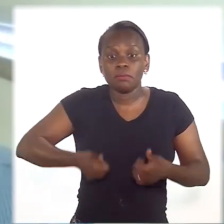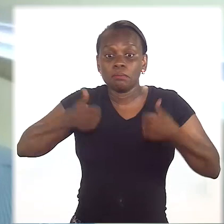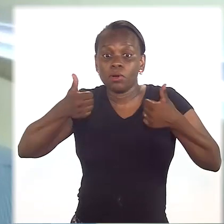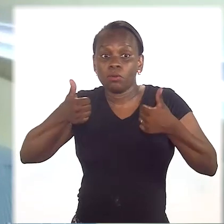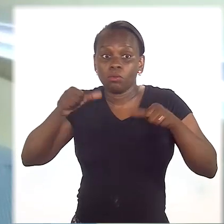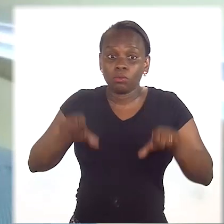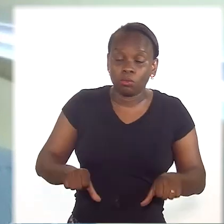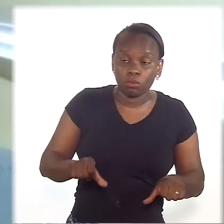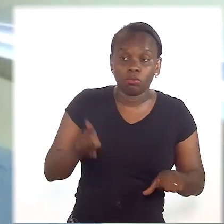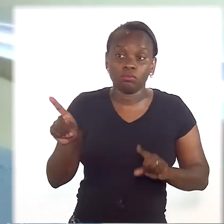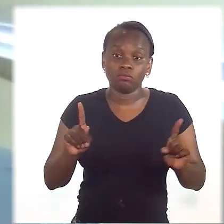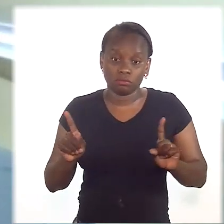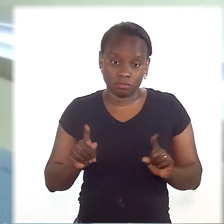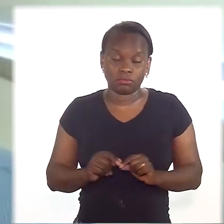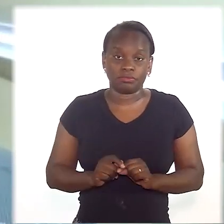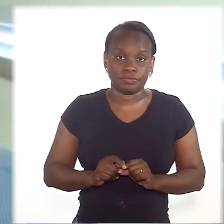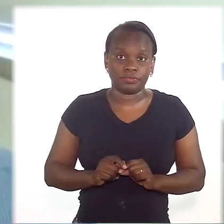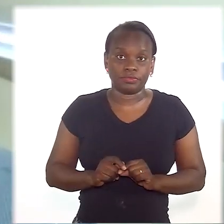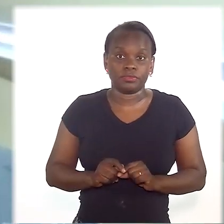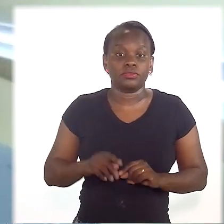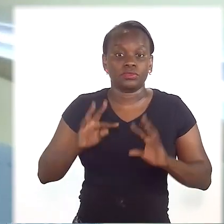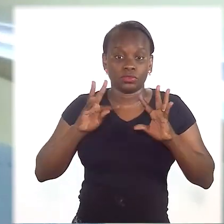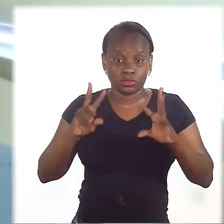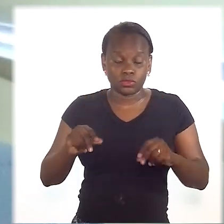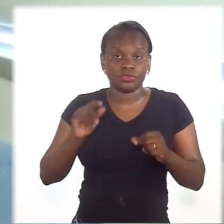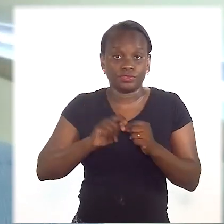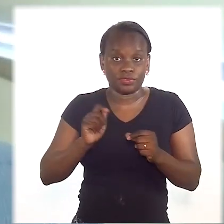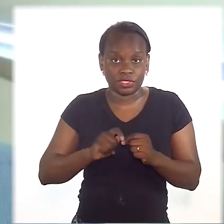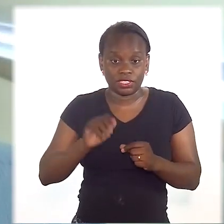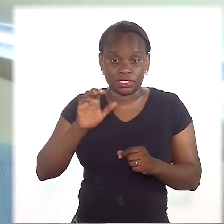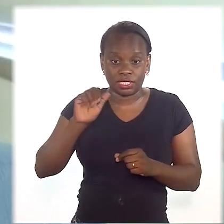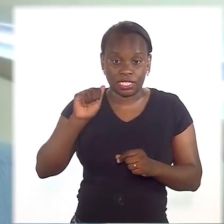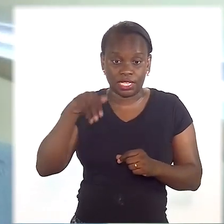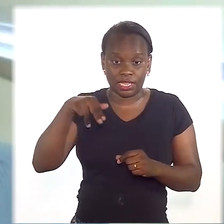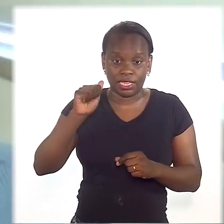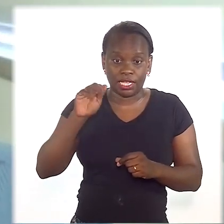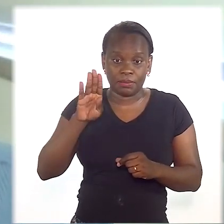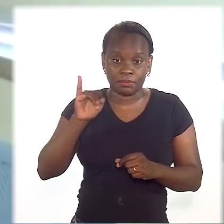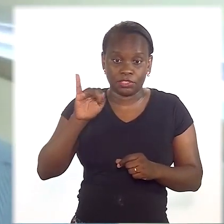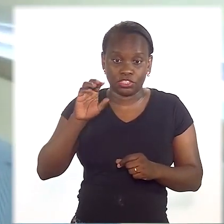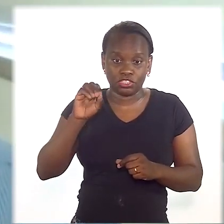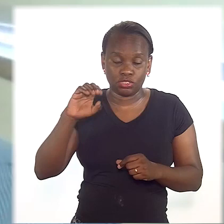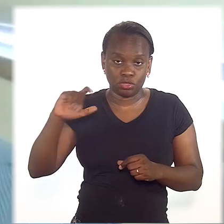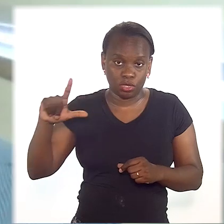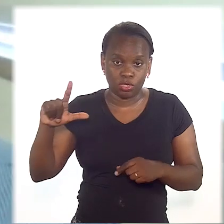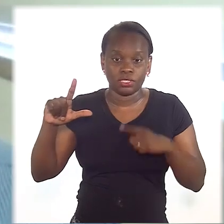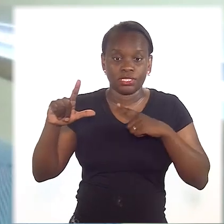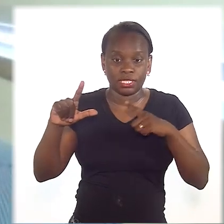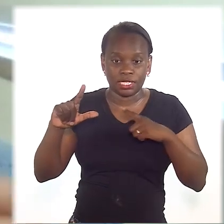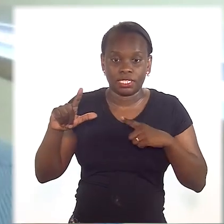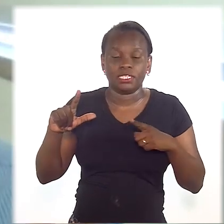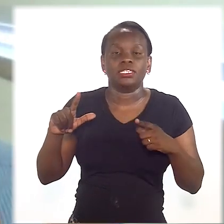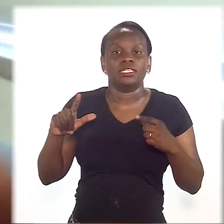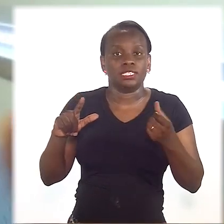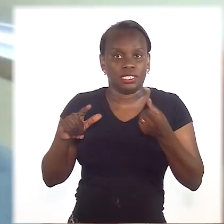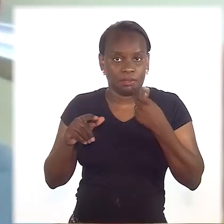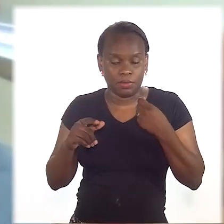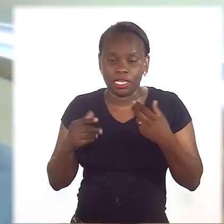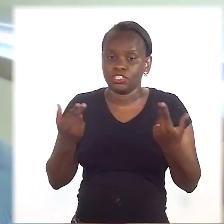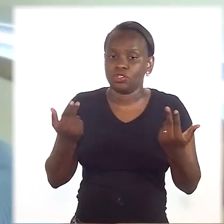a efetividade de um e de outro. Tudo que é feito com o canabidiol, por exemplo, tem